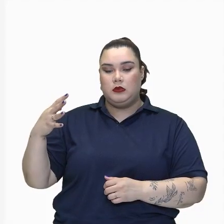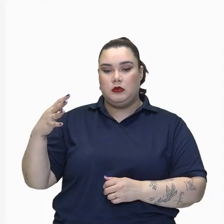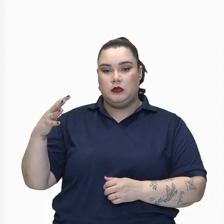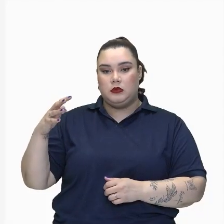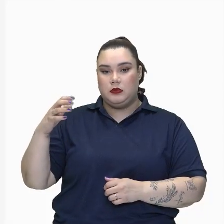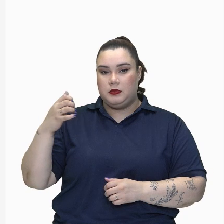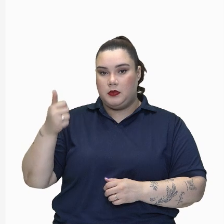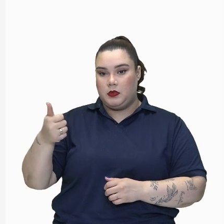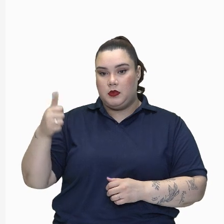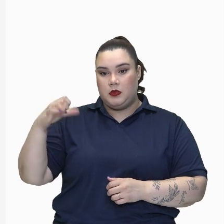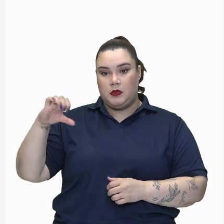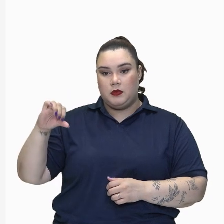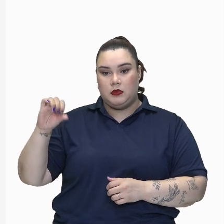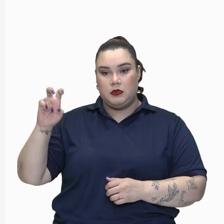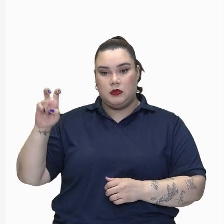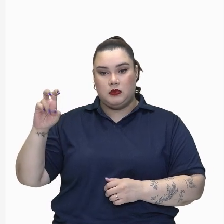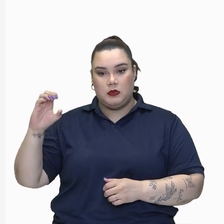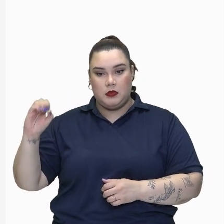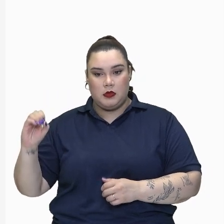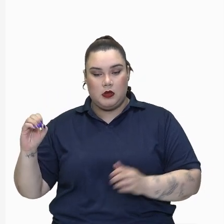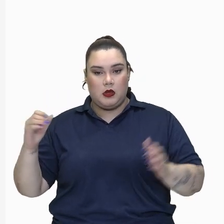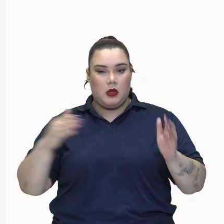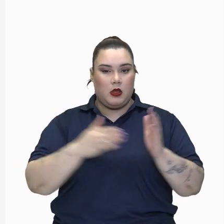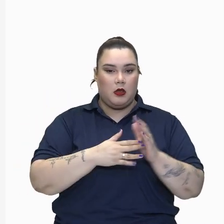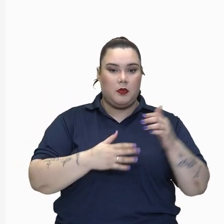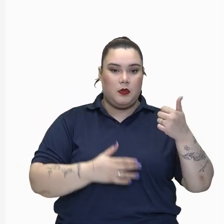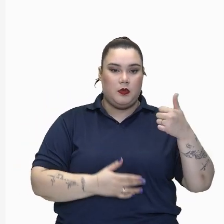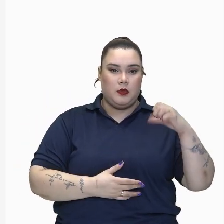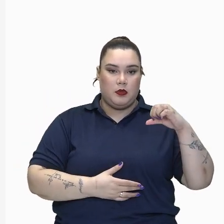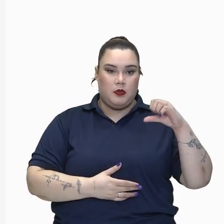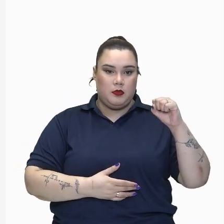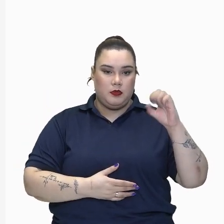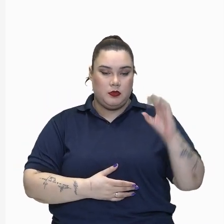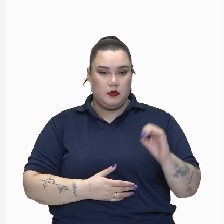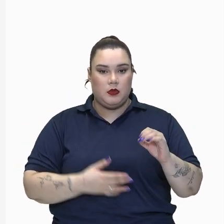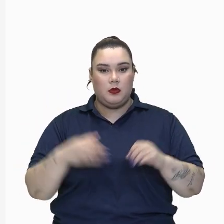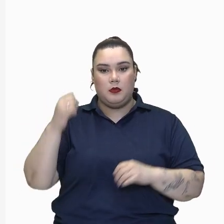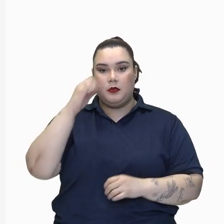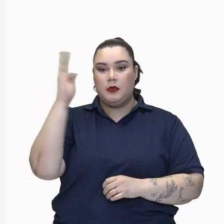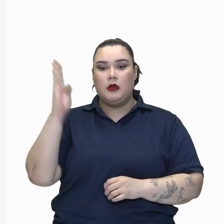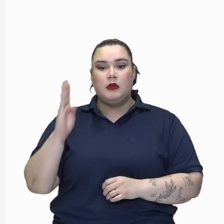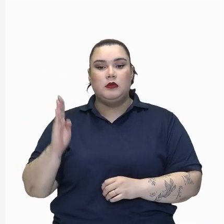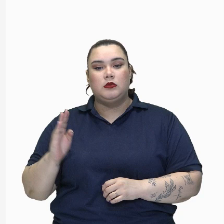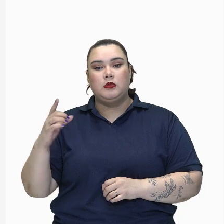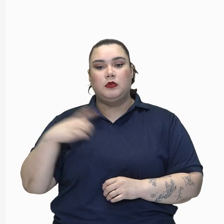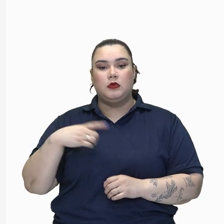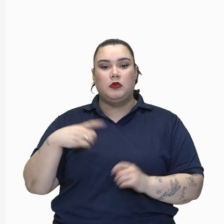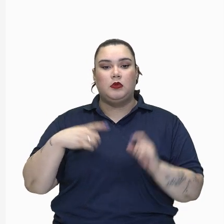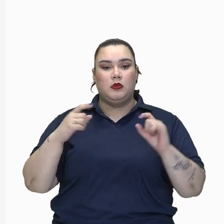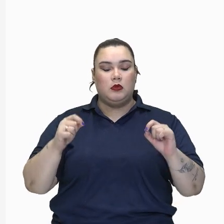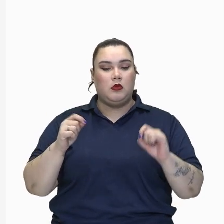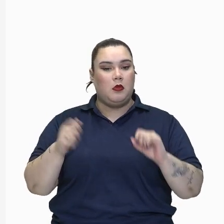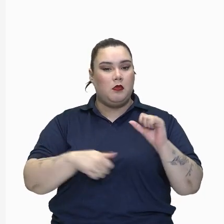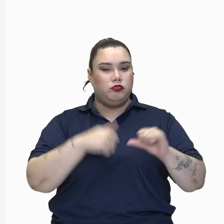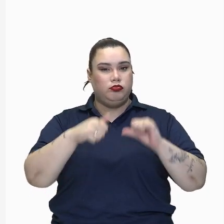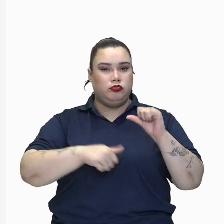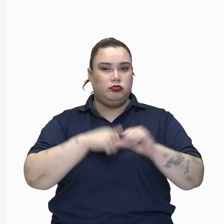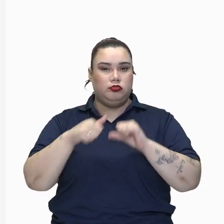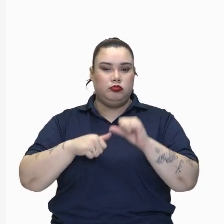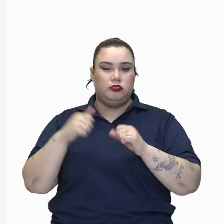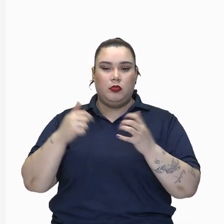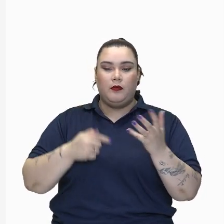1950 e 1980, o Brasil, ele passou assim por profundas transformações